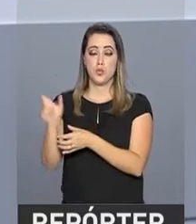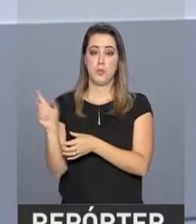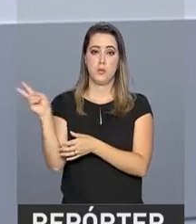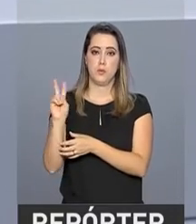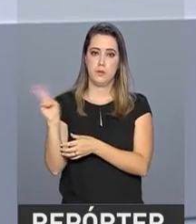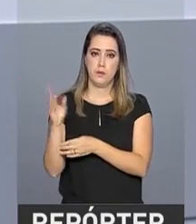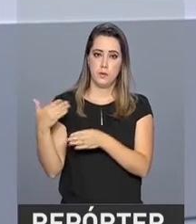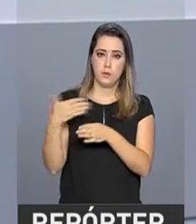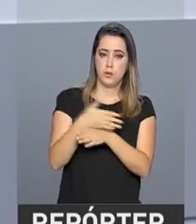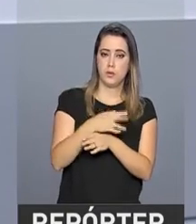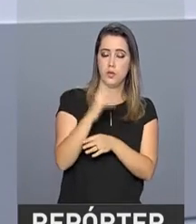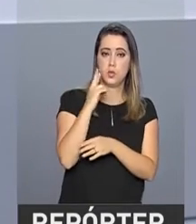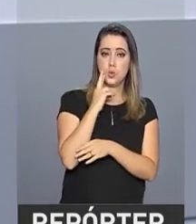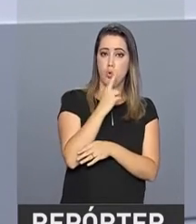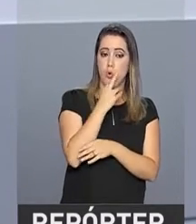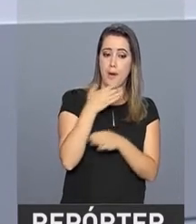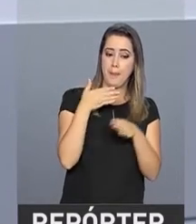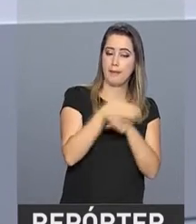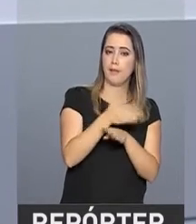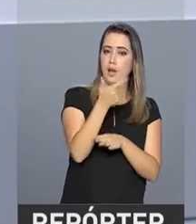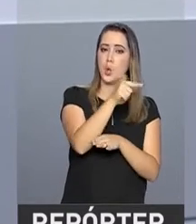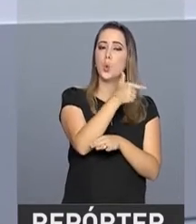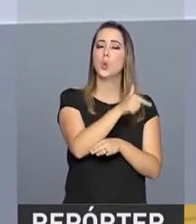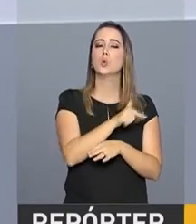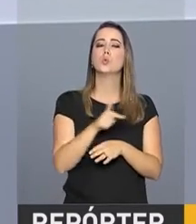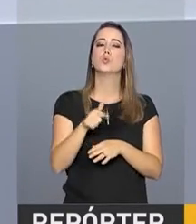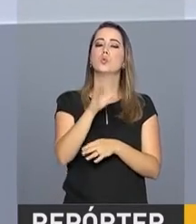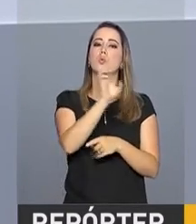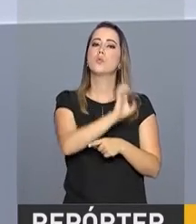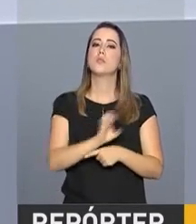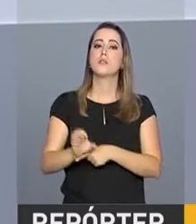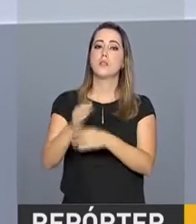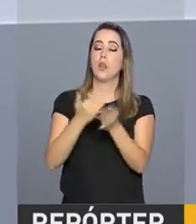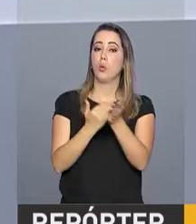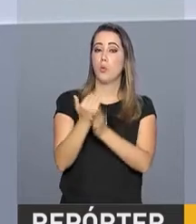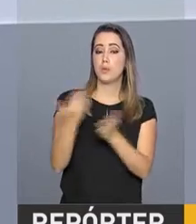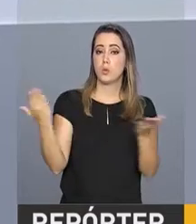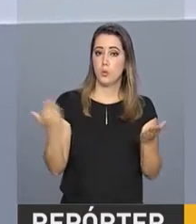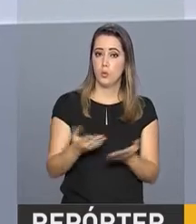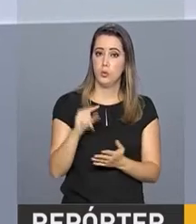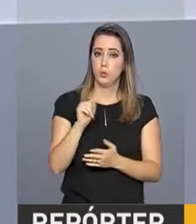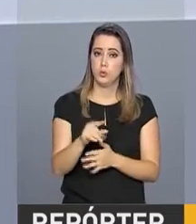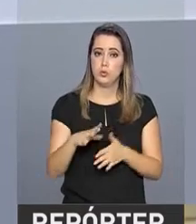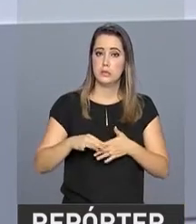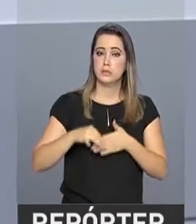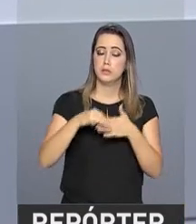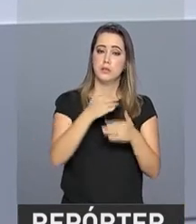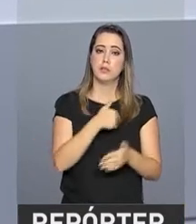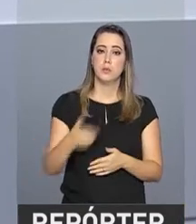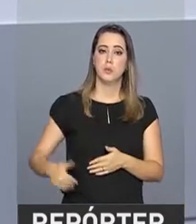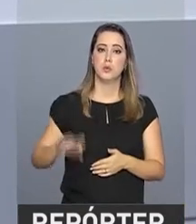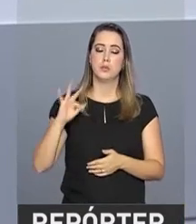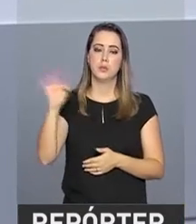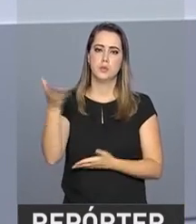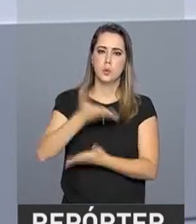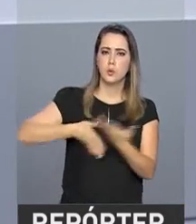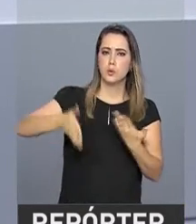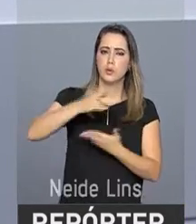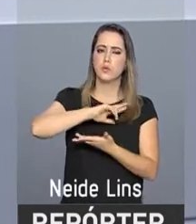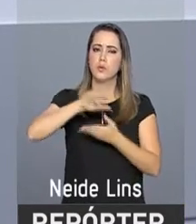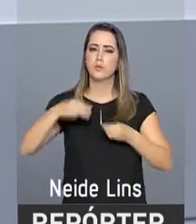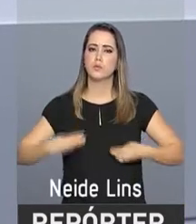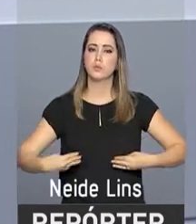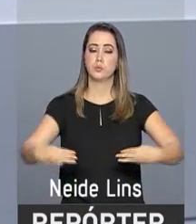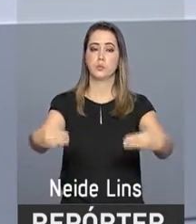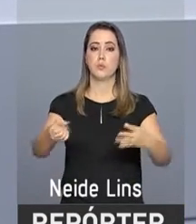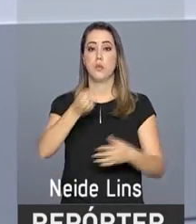venezuelanos de Roraima para outros estados do país começou nesta madrugada. A ação é coordenada pelo governo federal e envolve vários